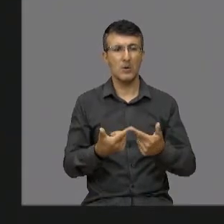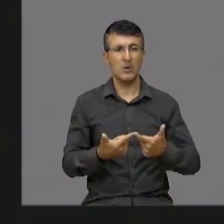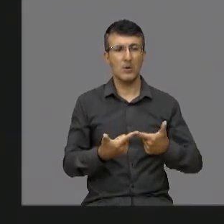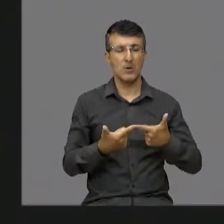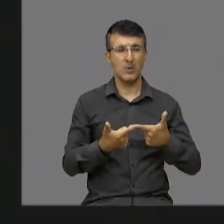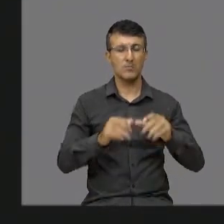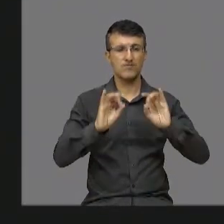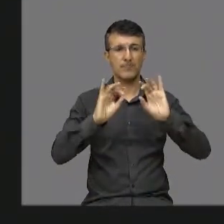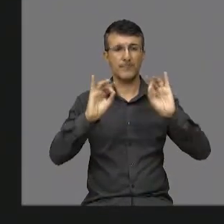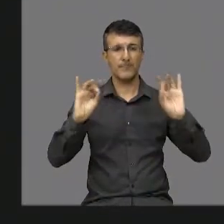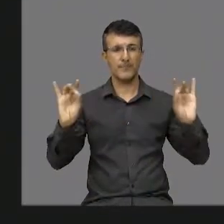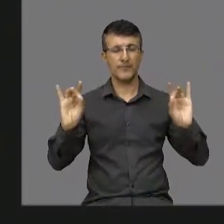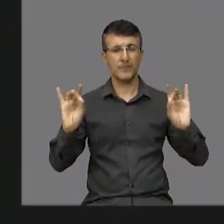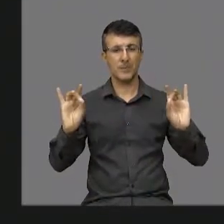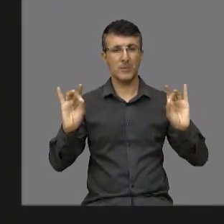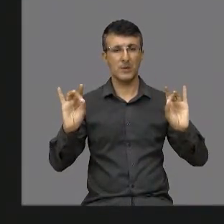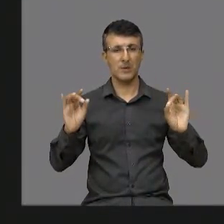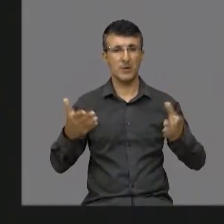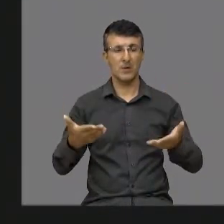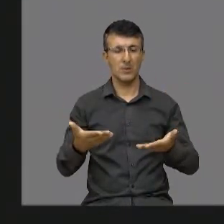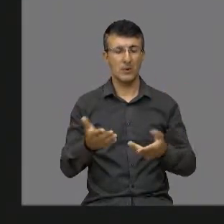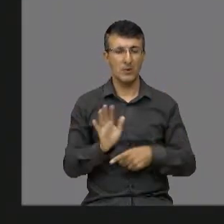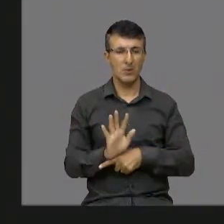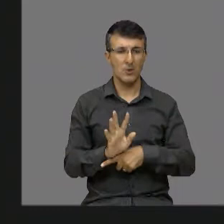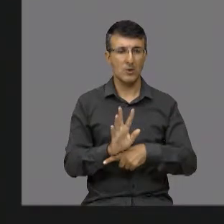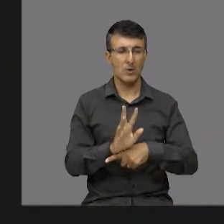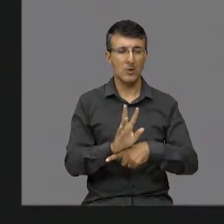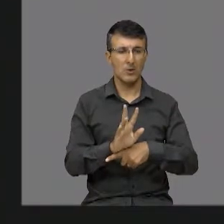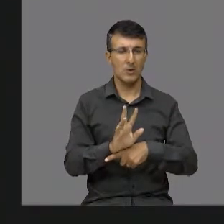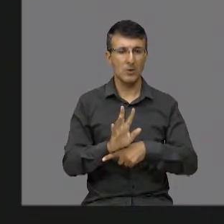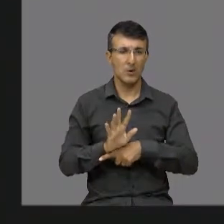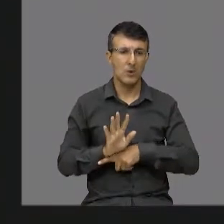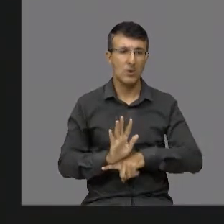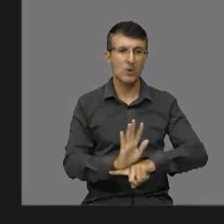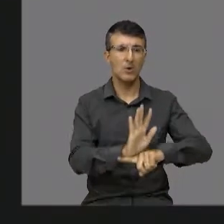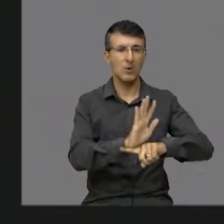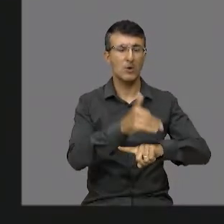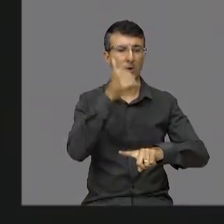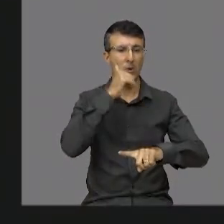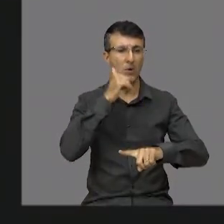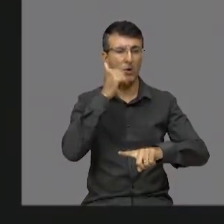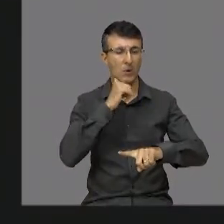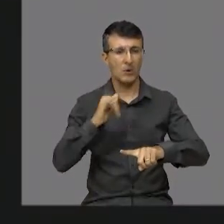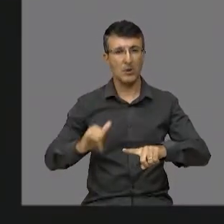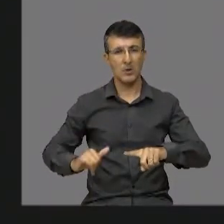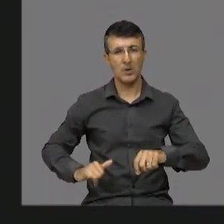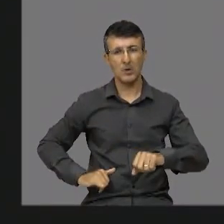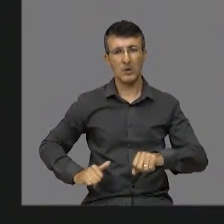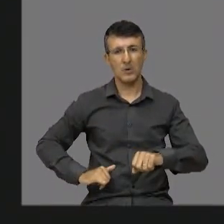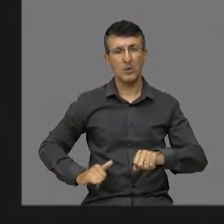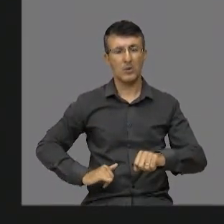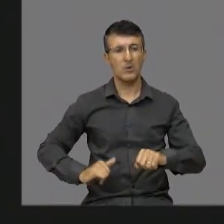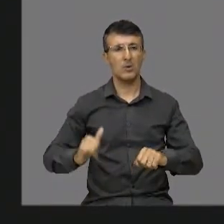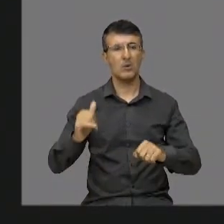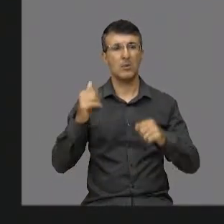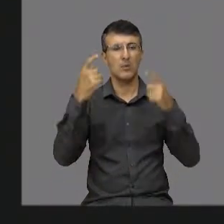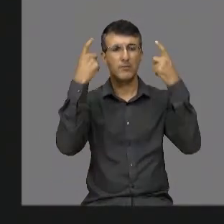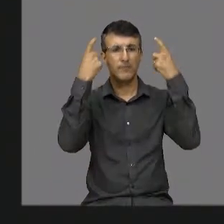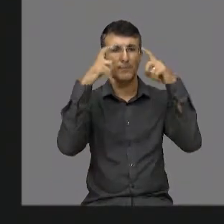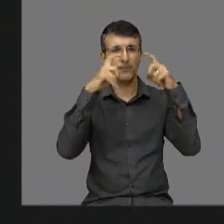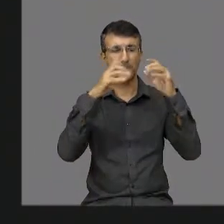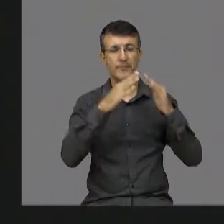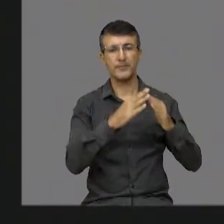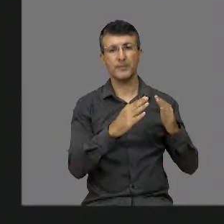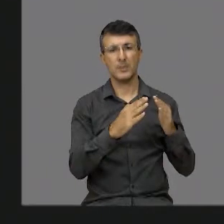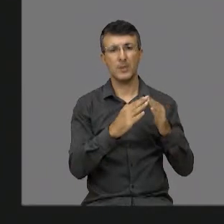às mulheres em atuação de violência domésticas, vinculadas aos juizados especiais